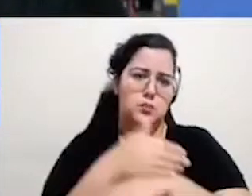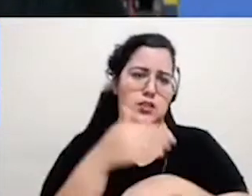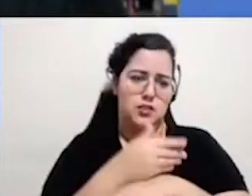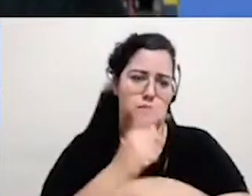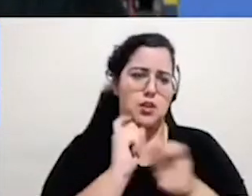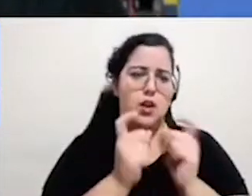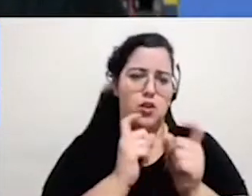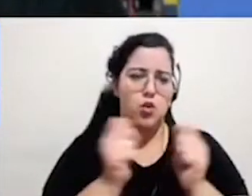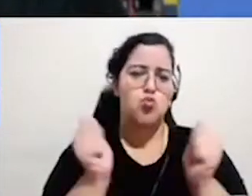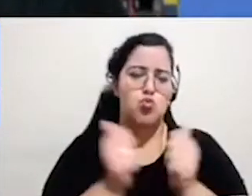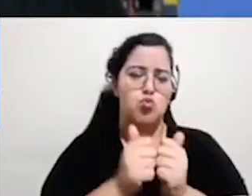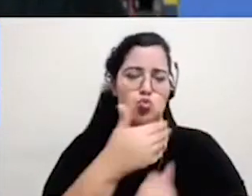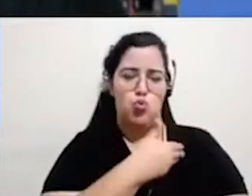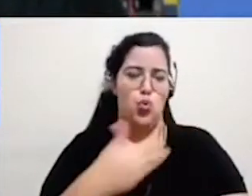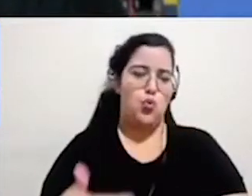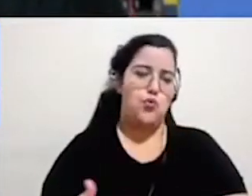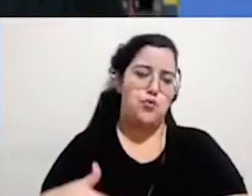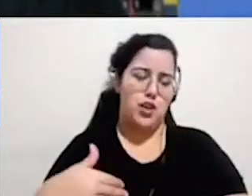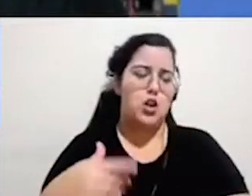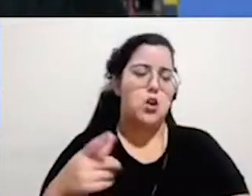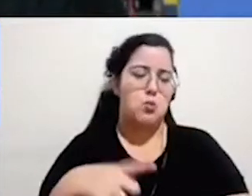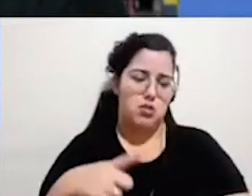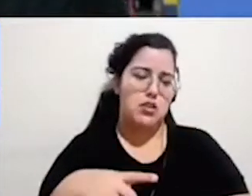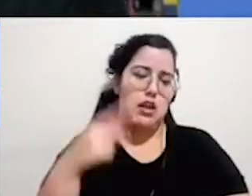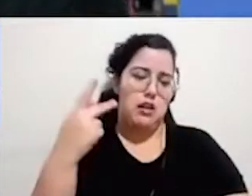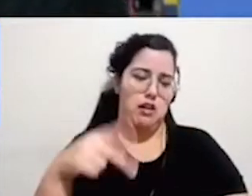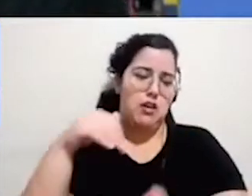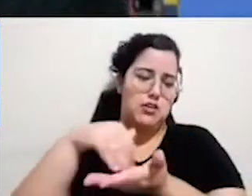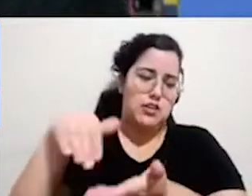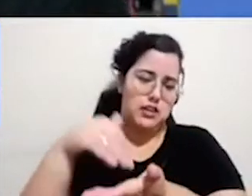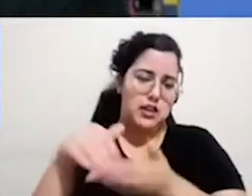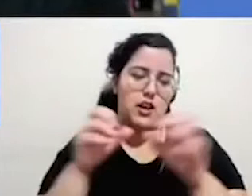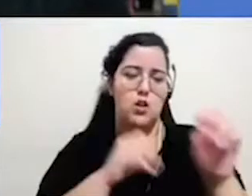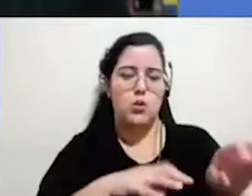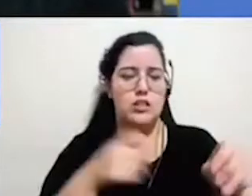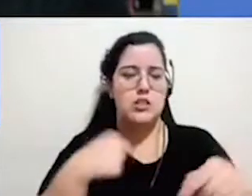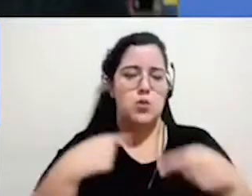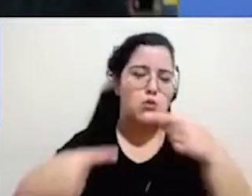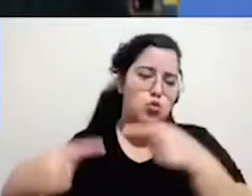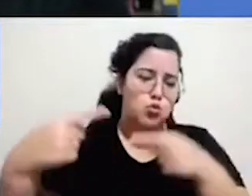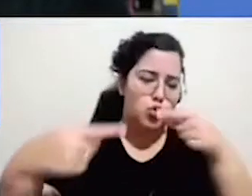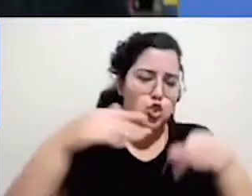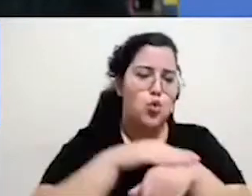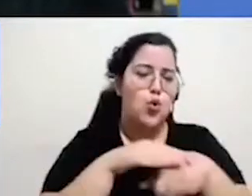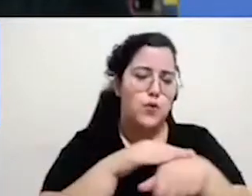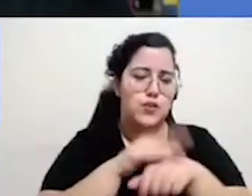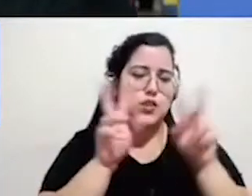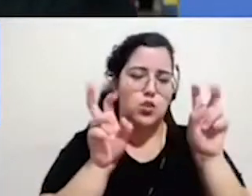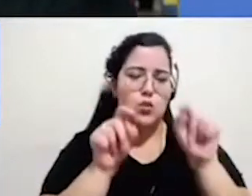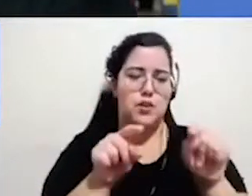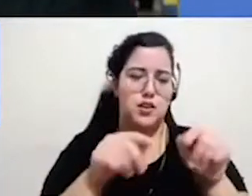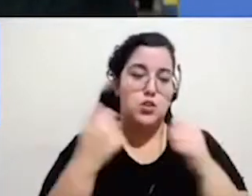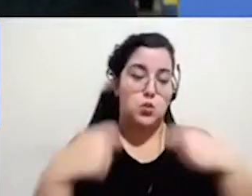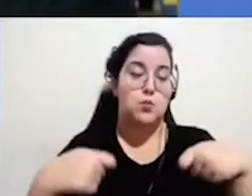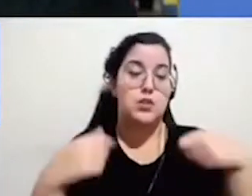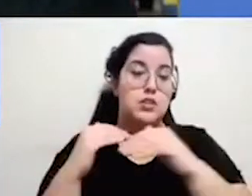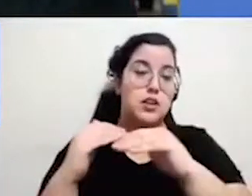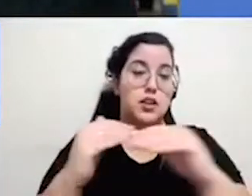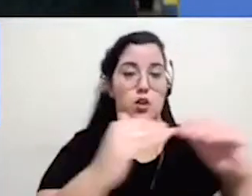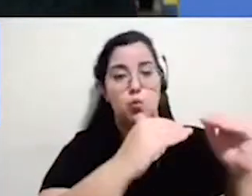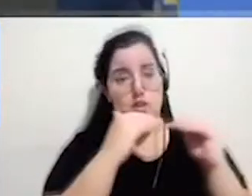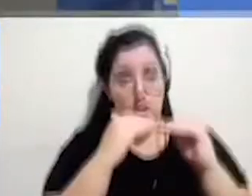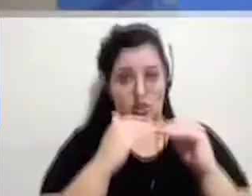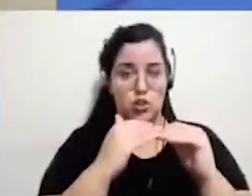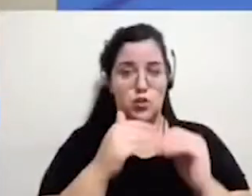os governadores e com secretários de educação e tudo, para discutir esta pauta da equidade. E eu ouvi